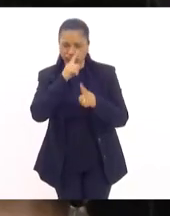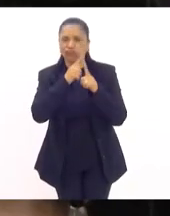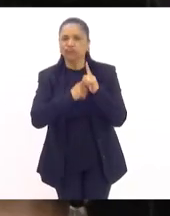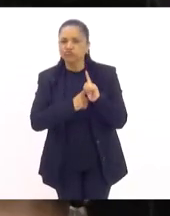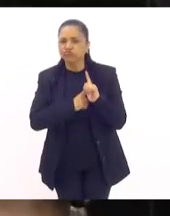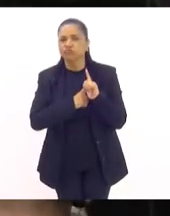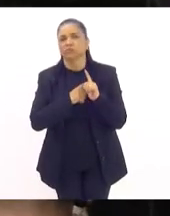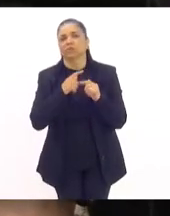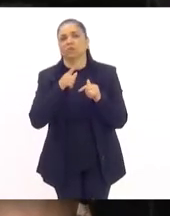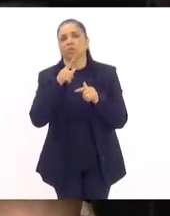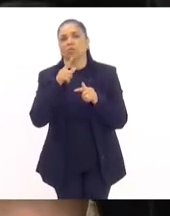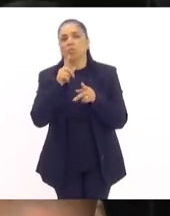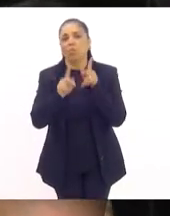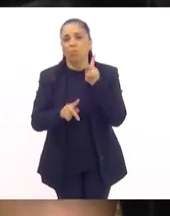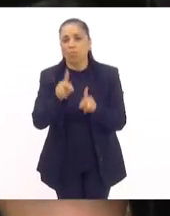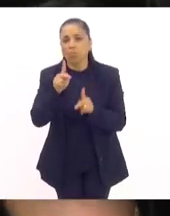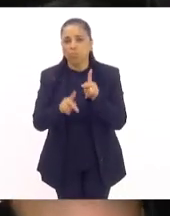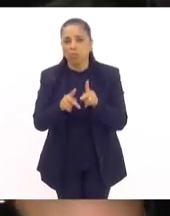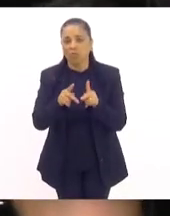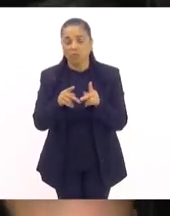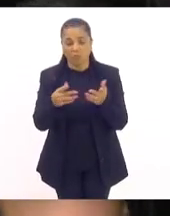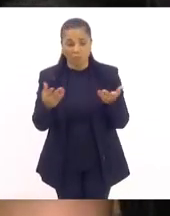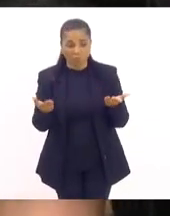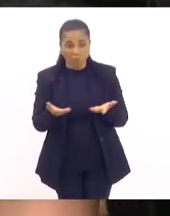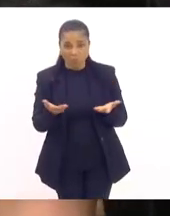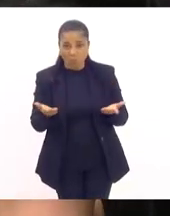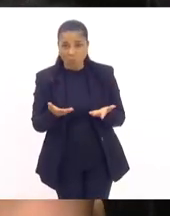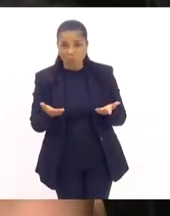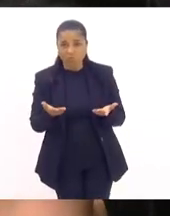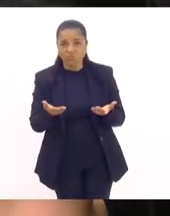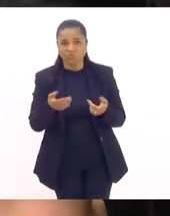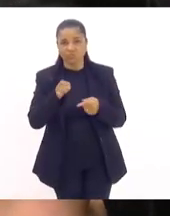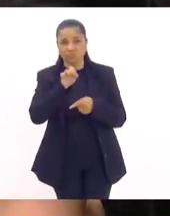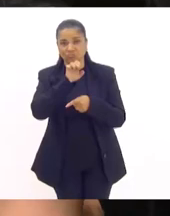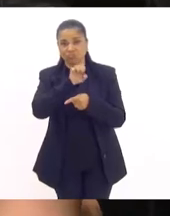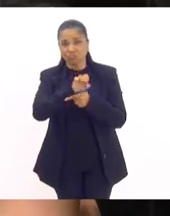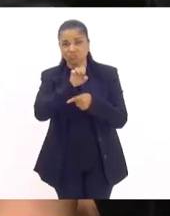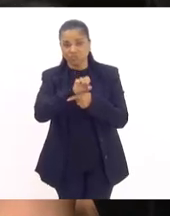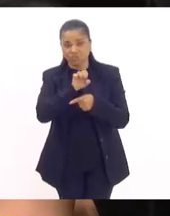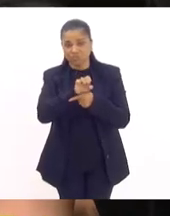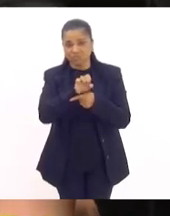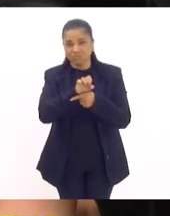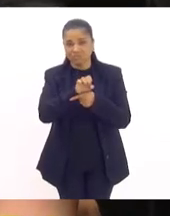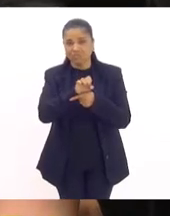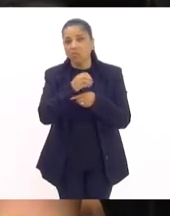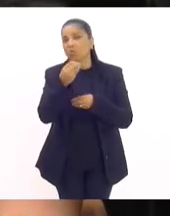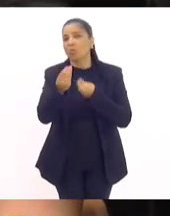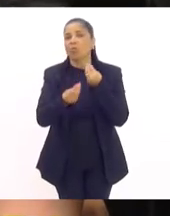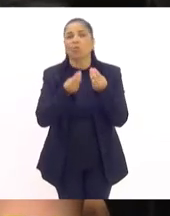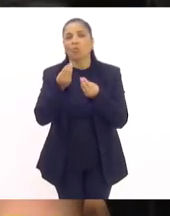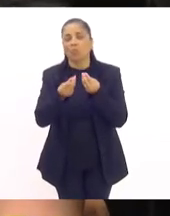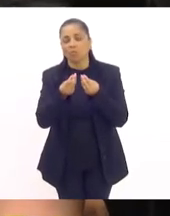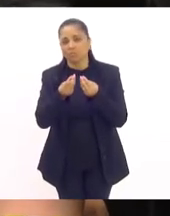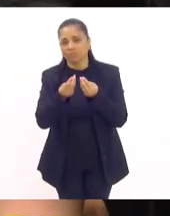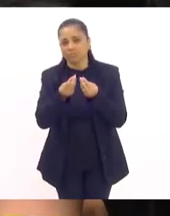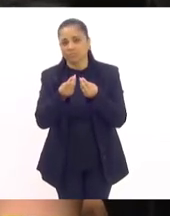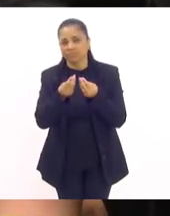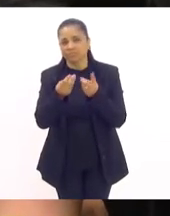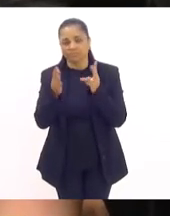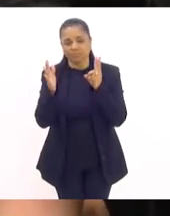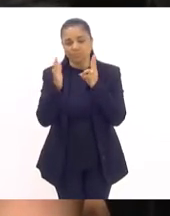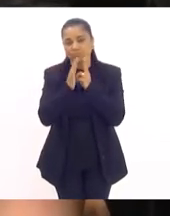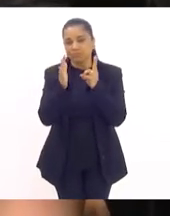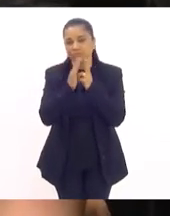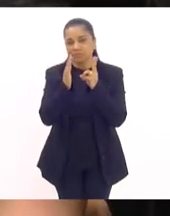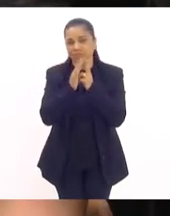visto que não teríamos o Estado que temos se não tivéssemos a construção indígena